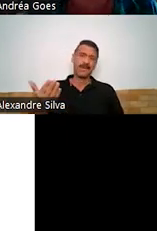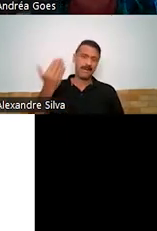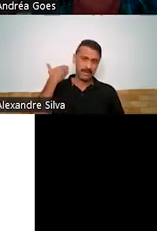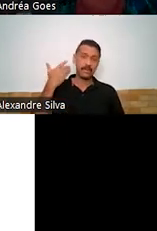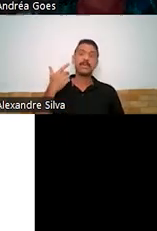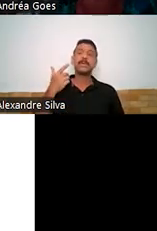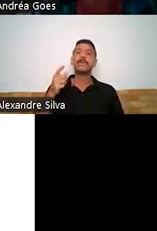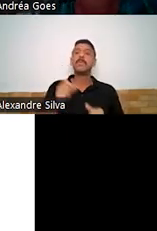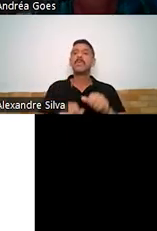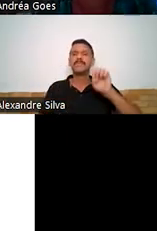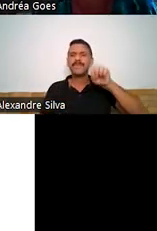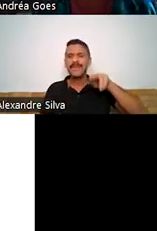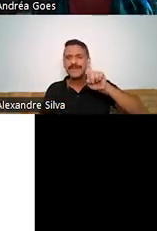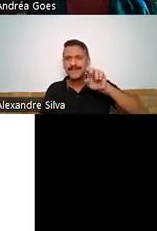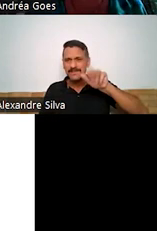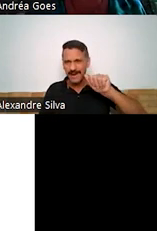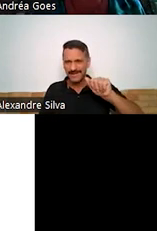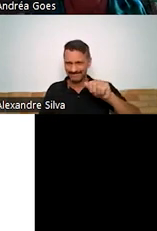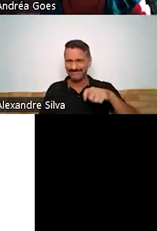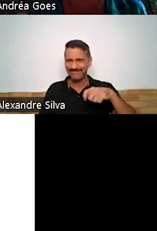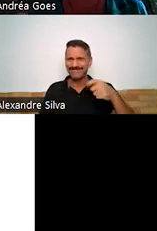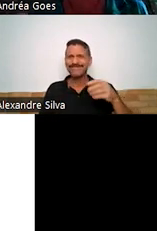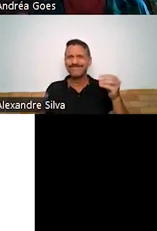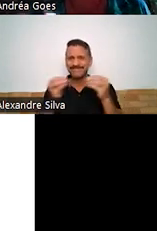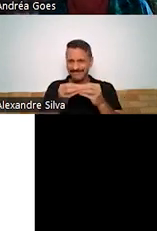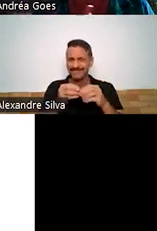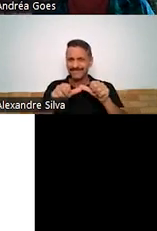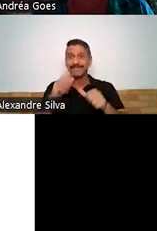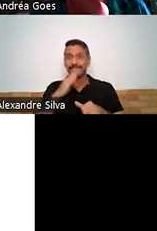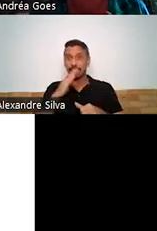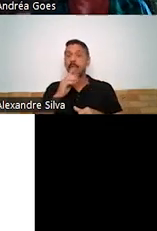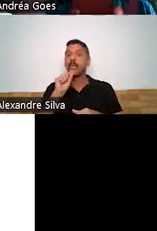as suas ervilhas, ele estava sem saber, ele estava tratando de um único gene em